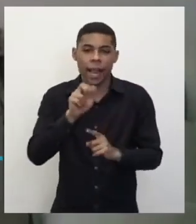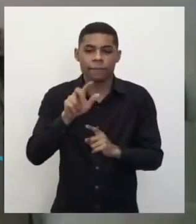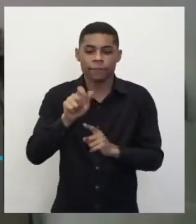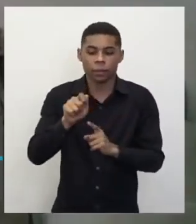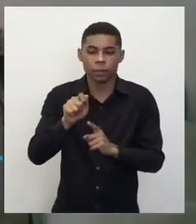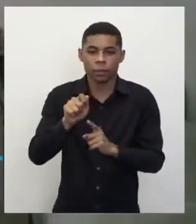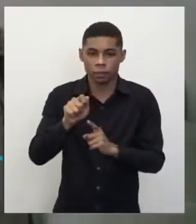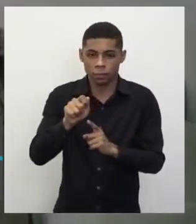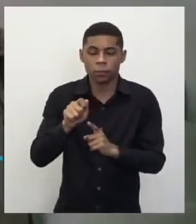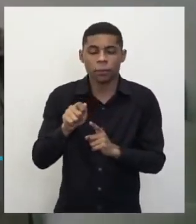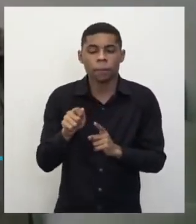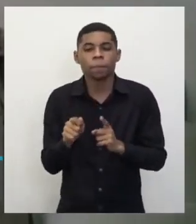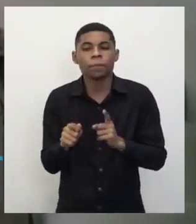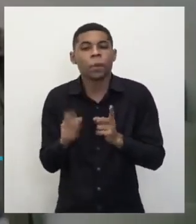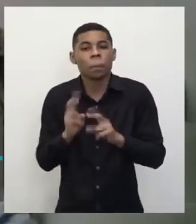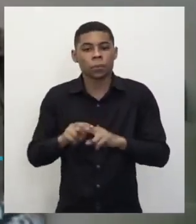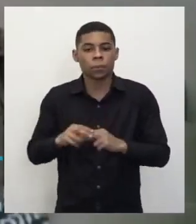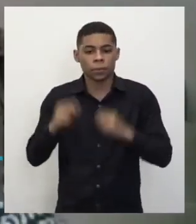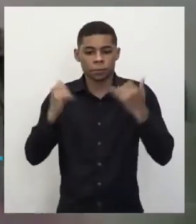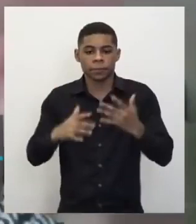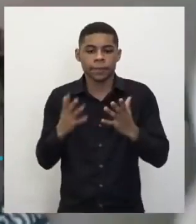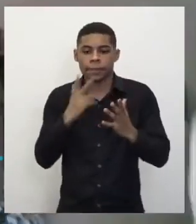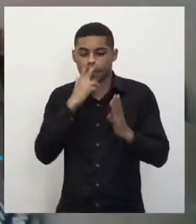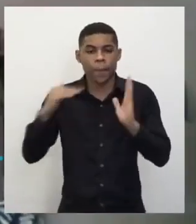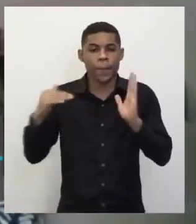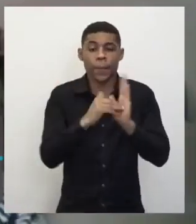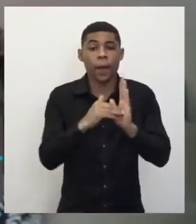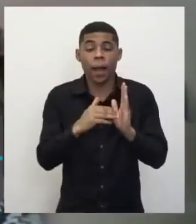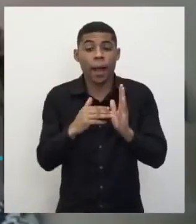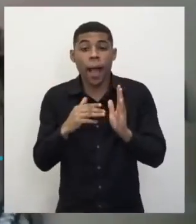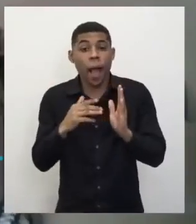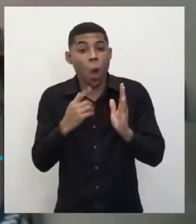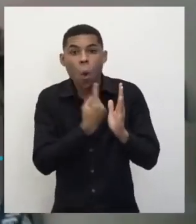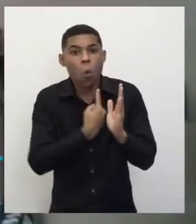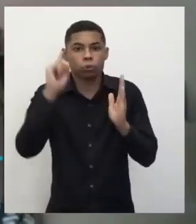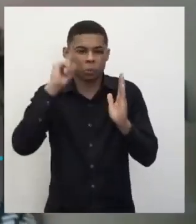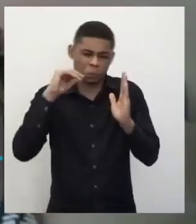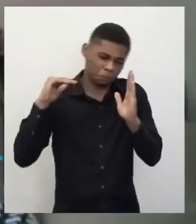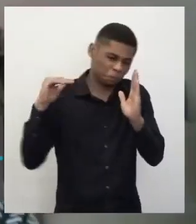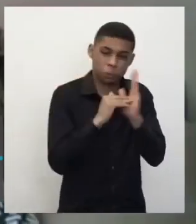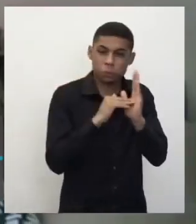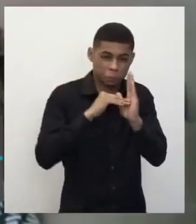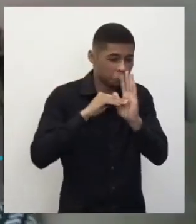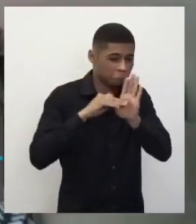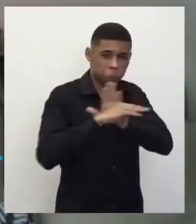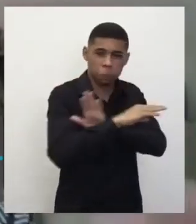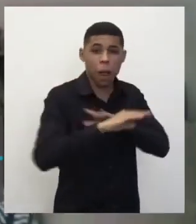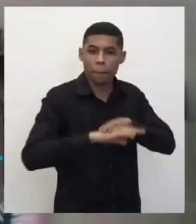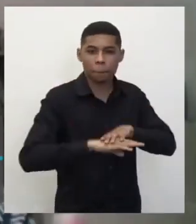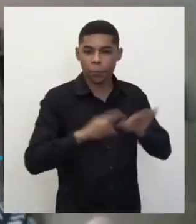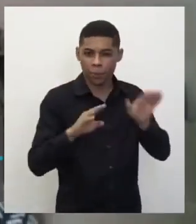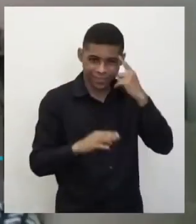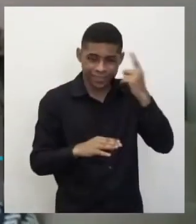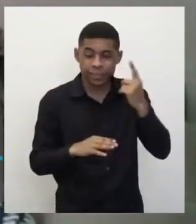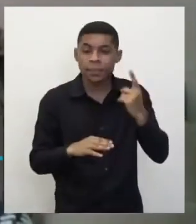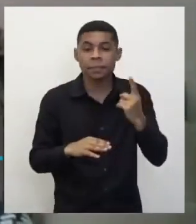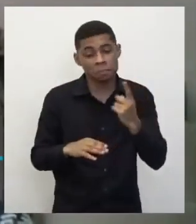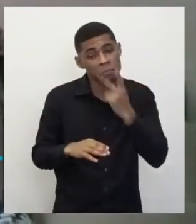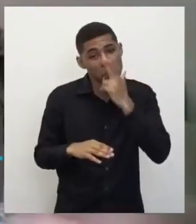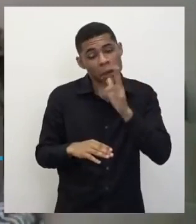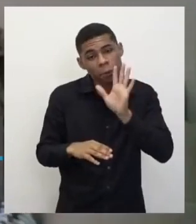seriam esgotar os jogos, né? E, sei lá, até o último nível aí do jogo. Acredito que